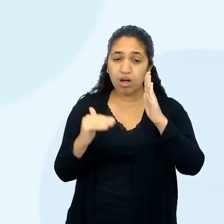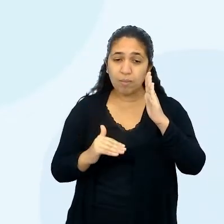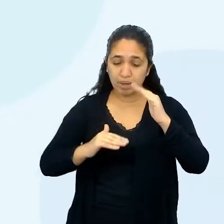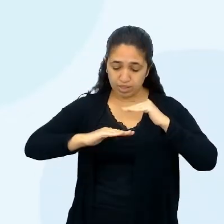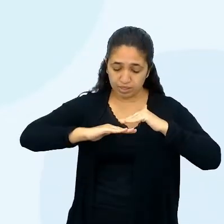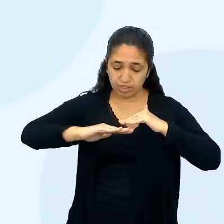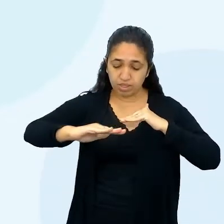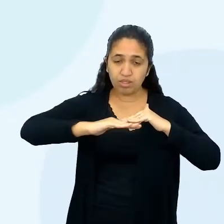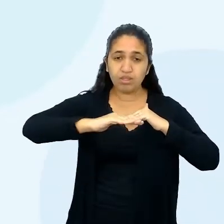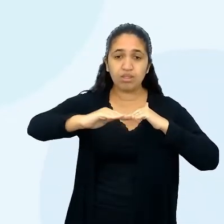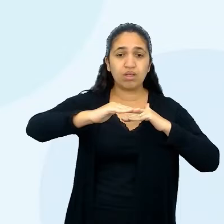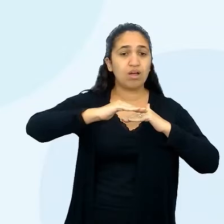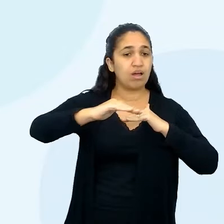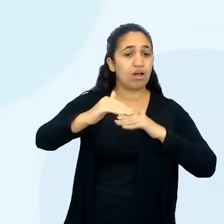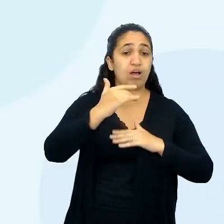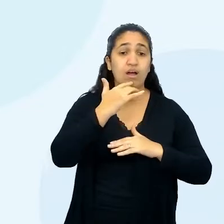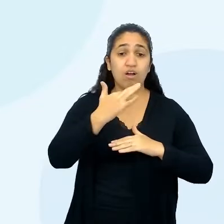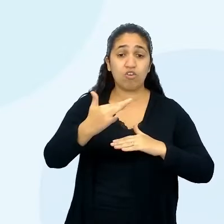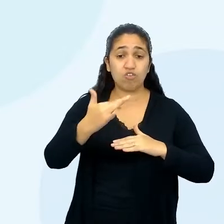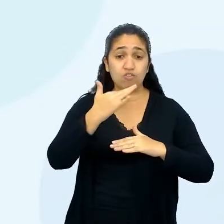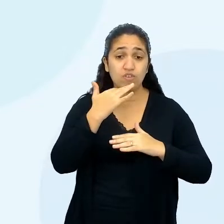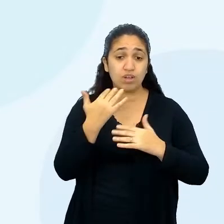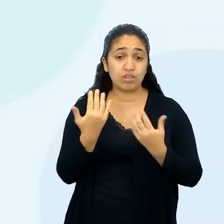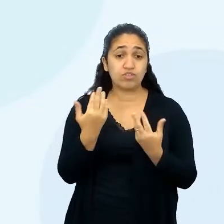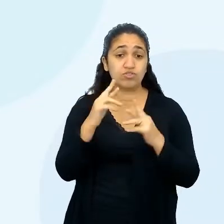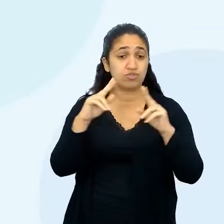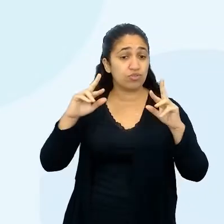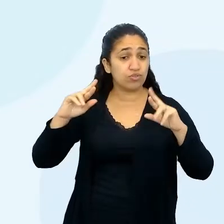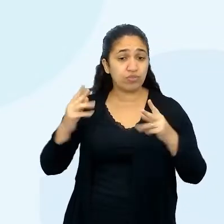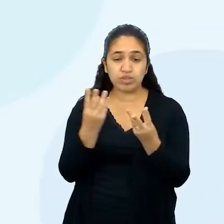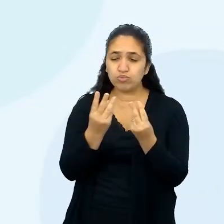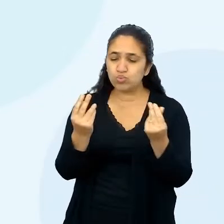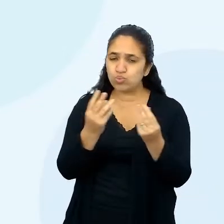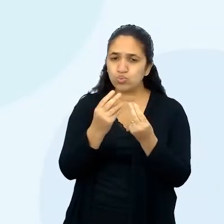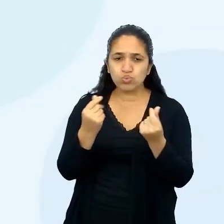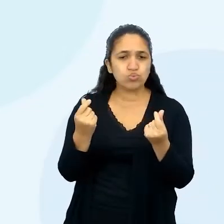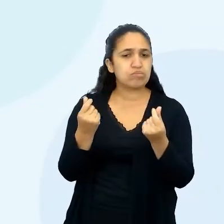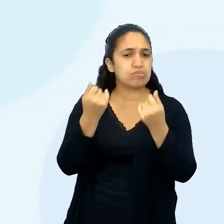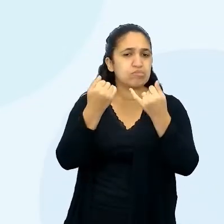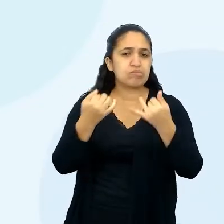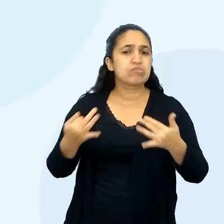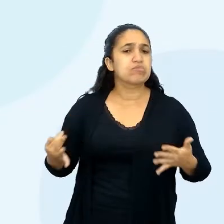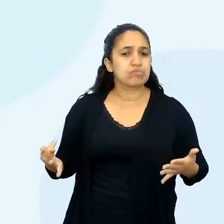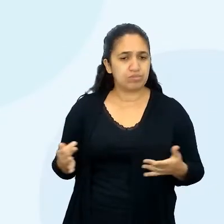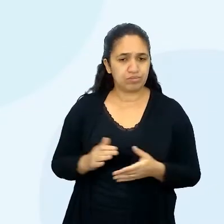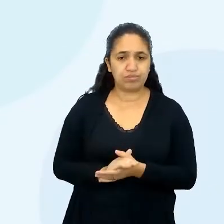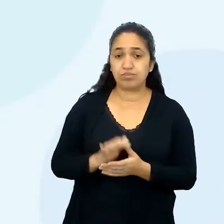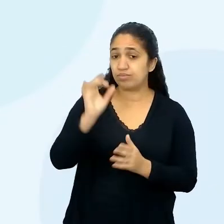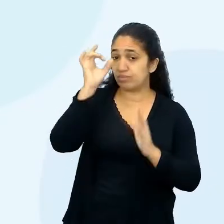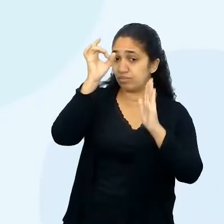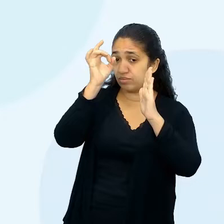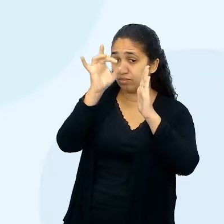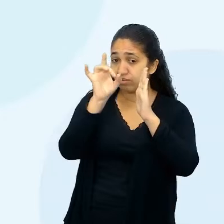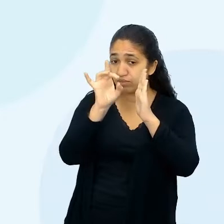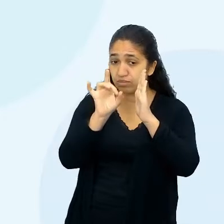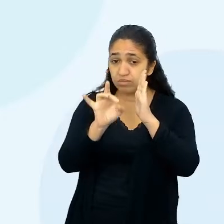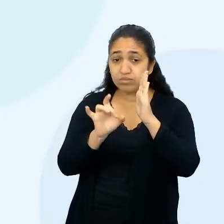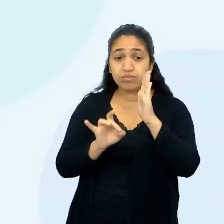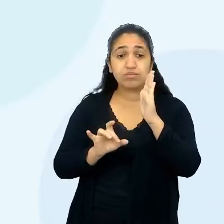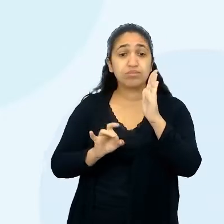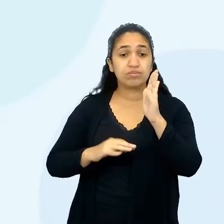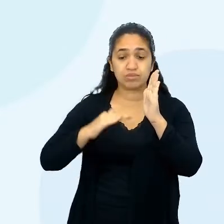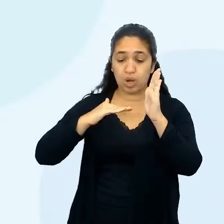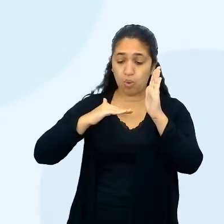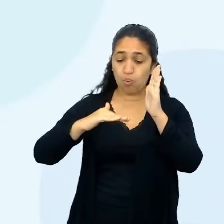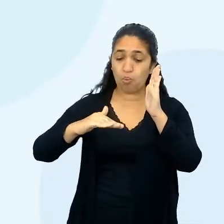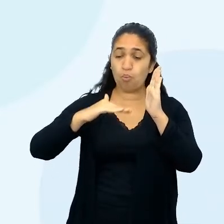horizontais, diferentes em cor, textura, composição e etc. Cada uma dessas camadas é um